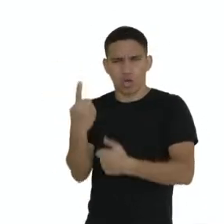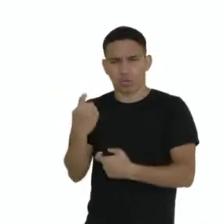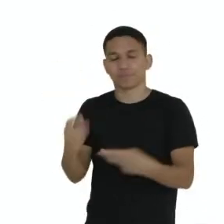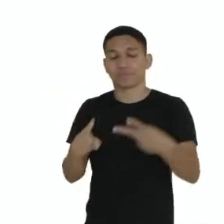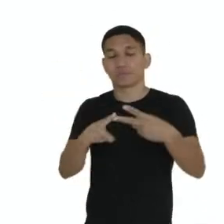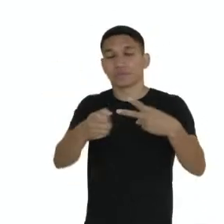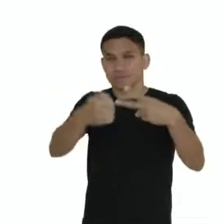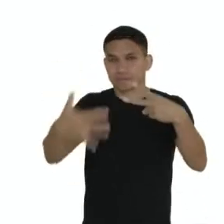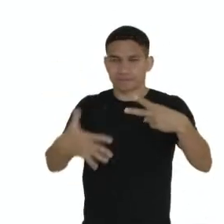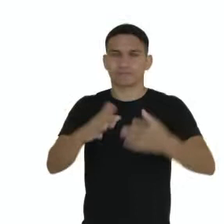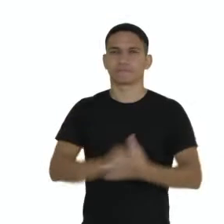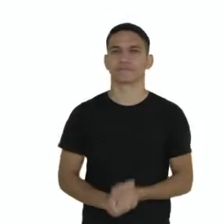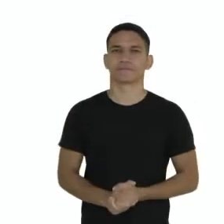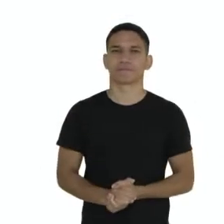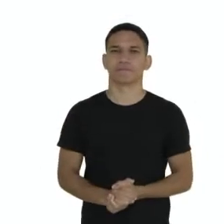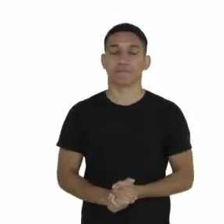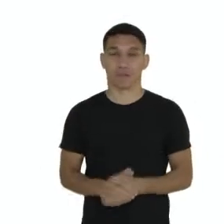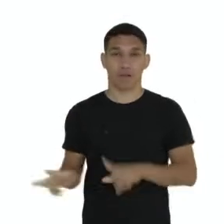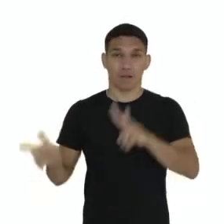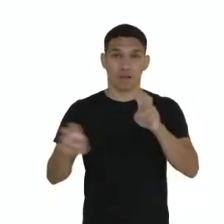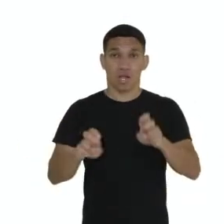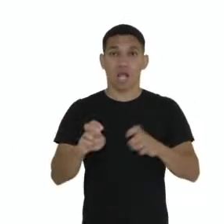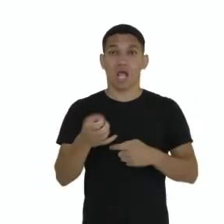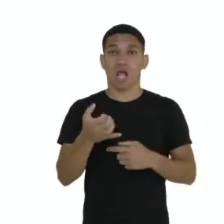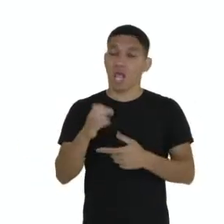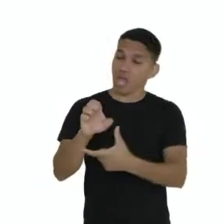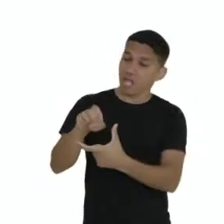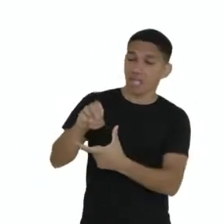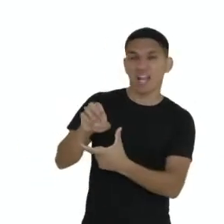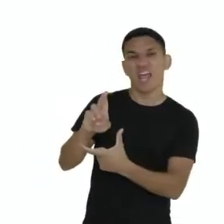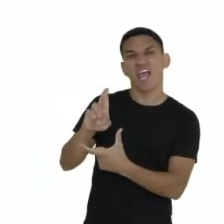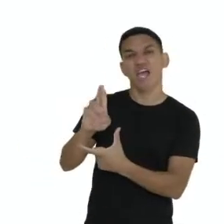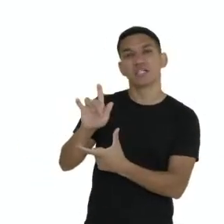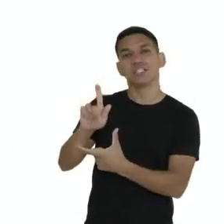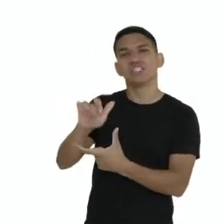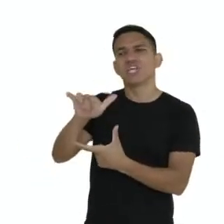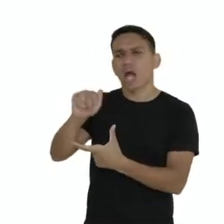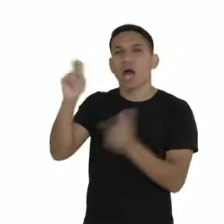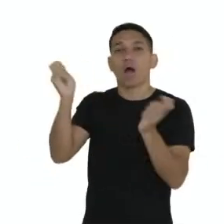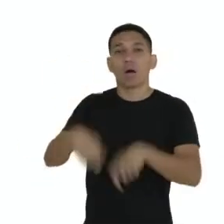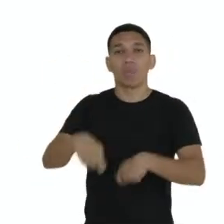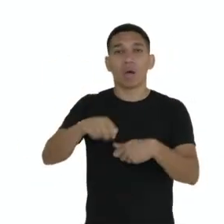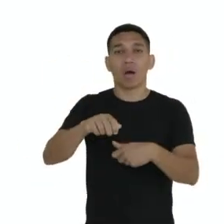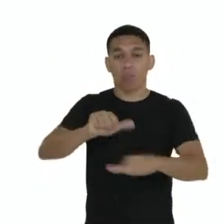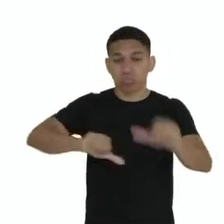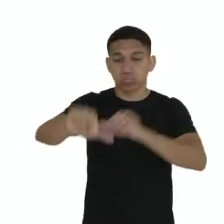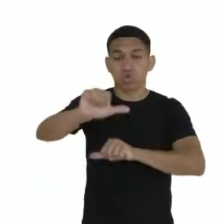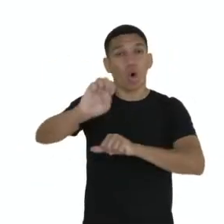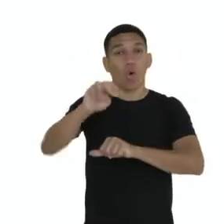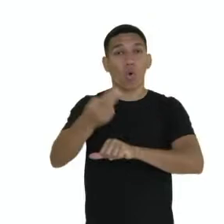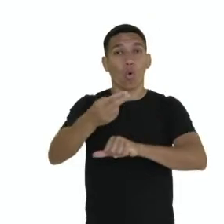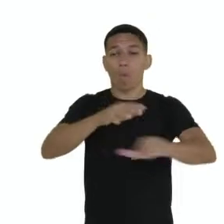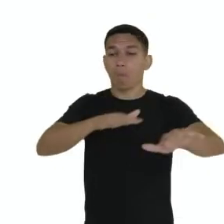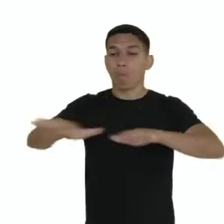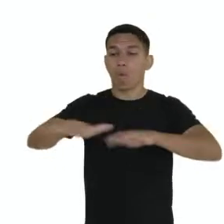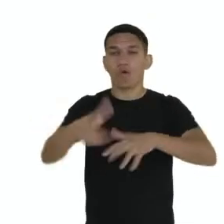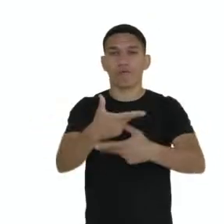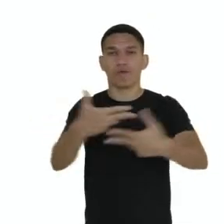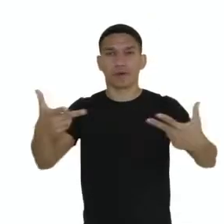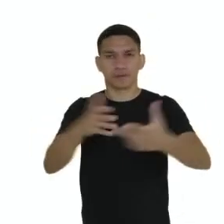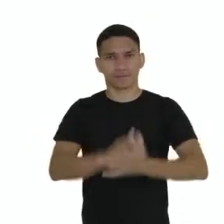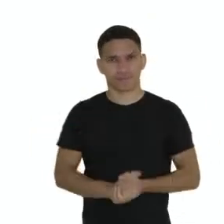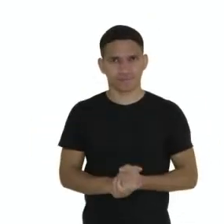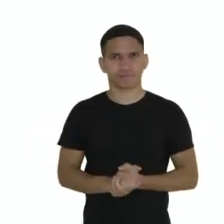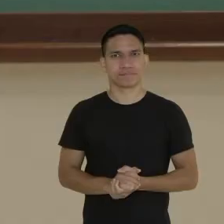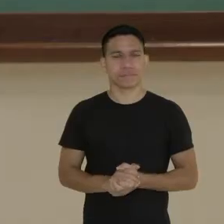seguinte: energia é a capacidade de mudar ou mover coisas. E também, né, se vocês forem perceber, existem